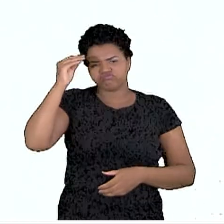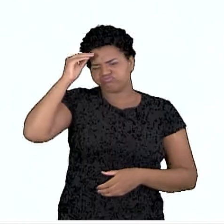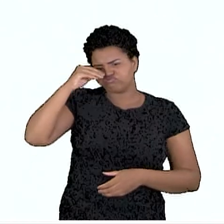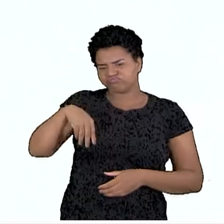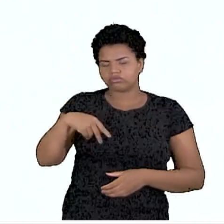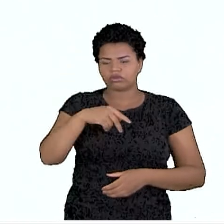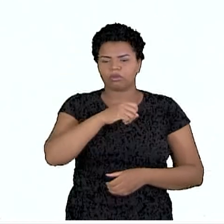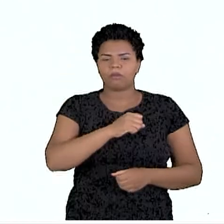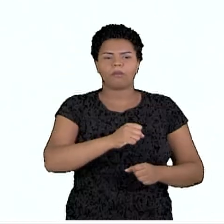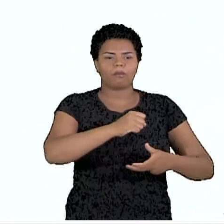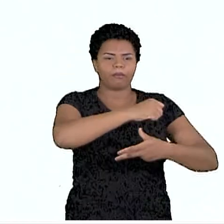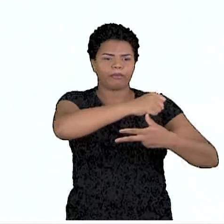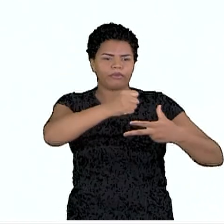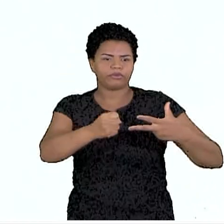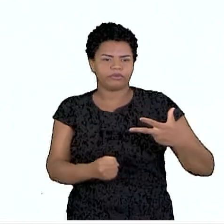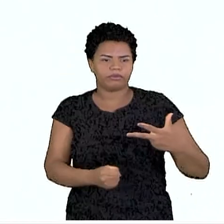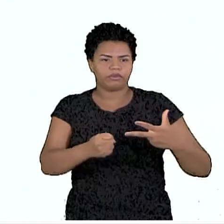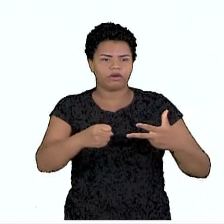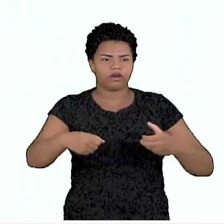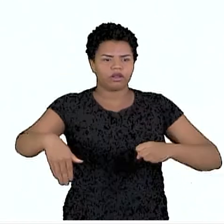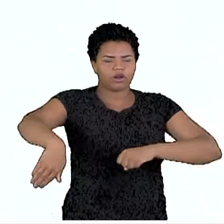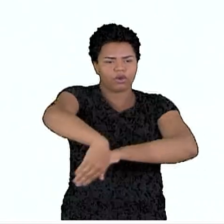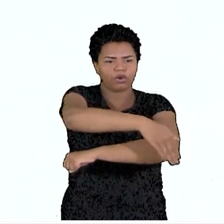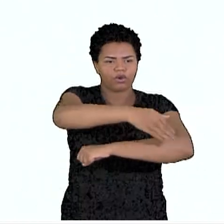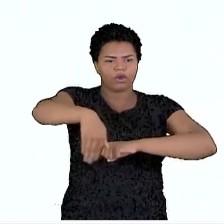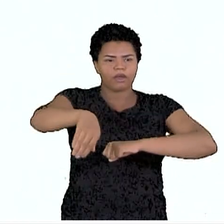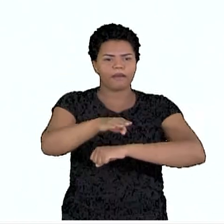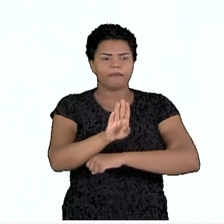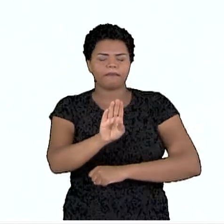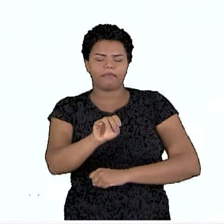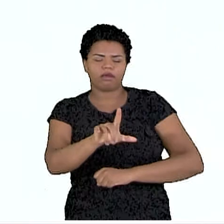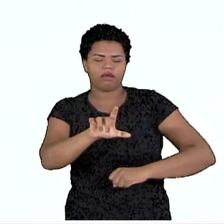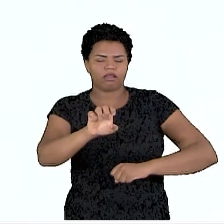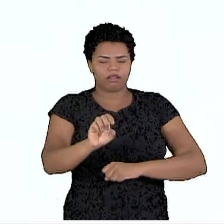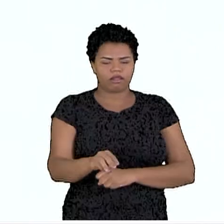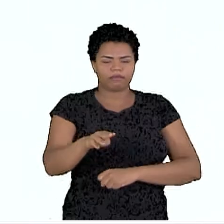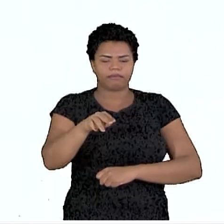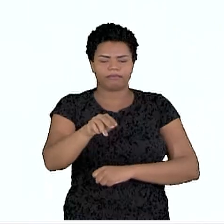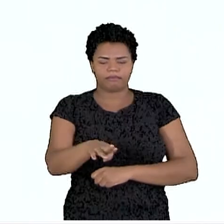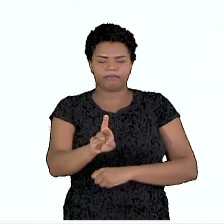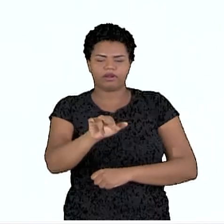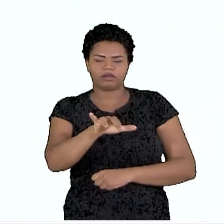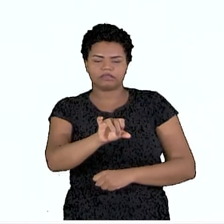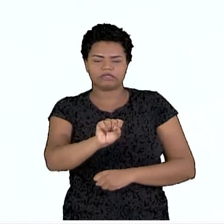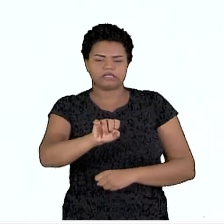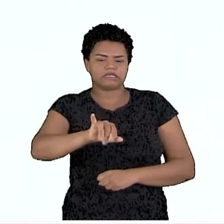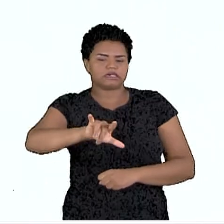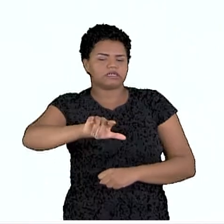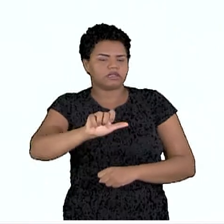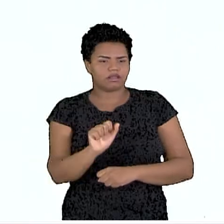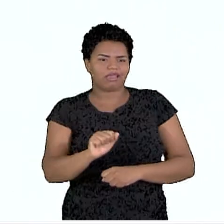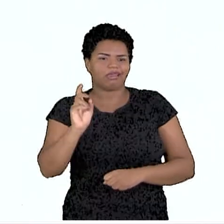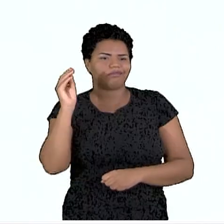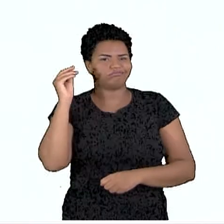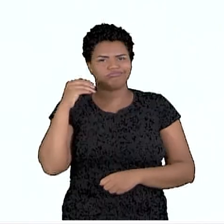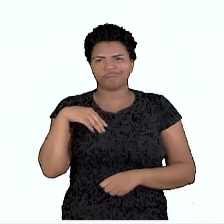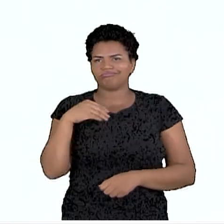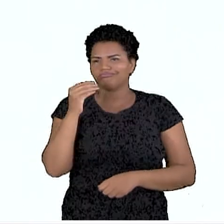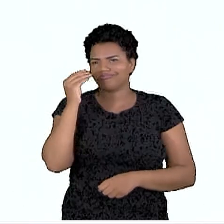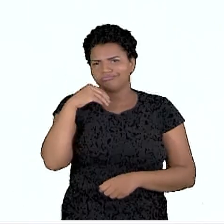relação à rodovia. Qual a rodovia? Belém-Brasília, itinerário Belém-Brasília é